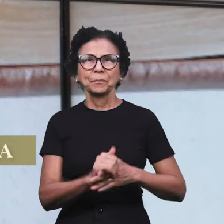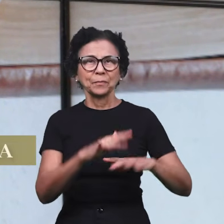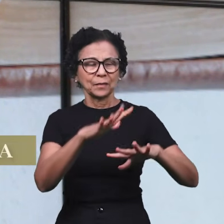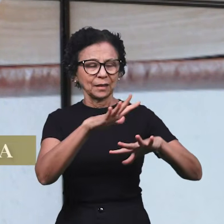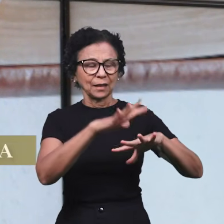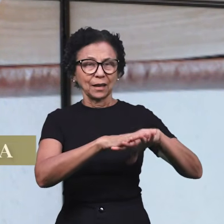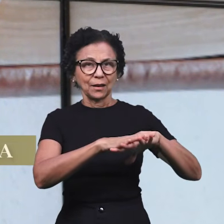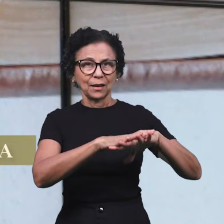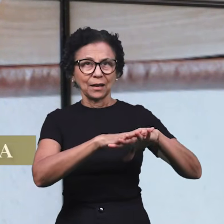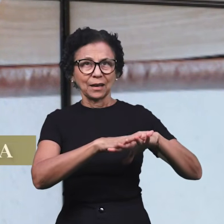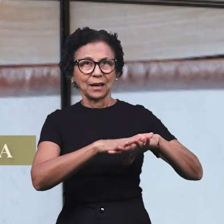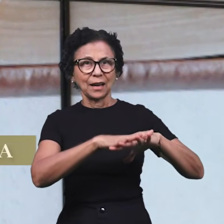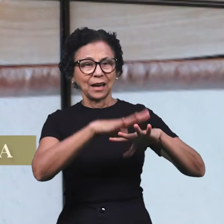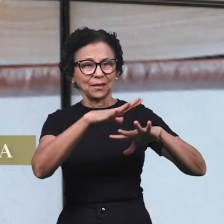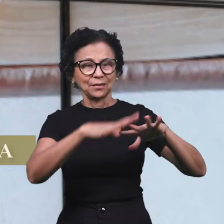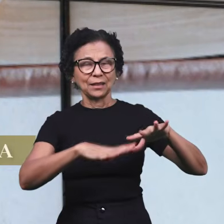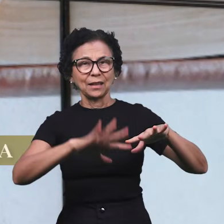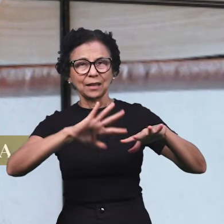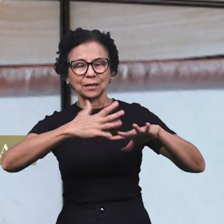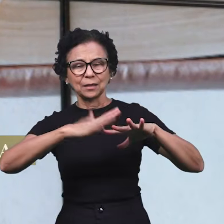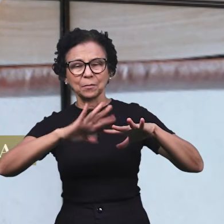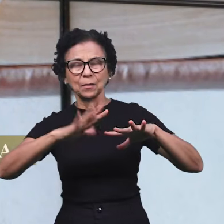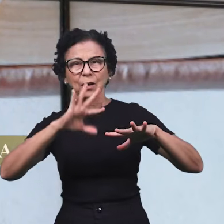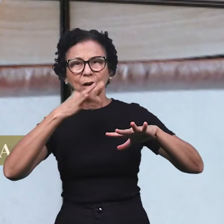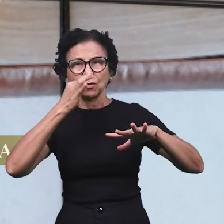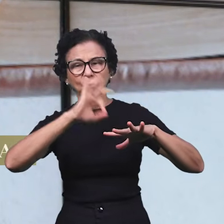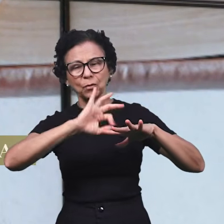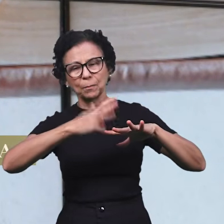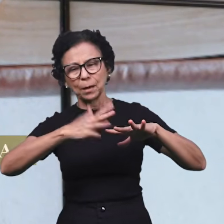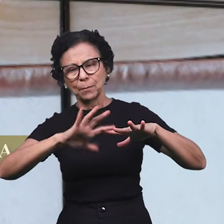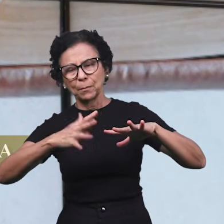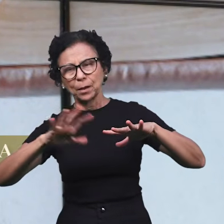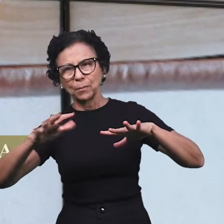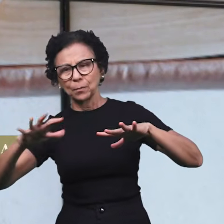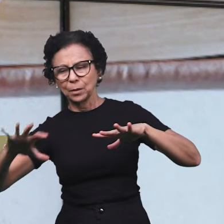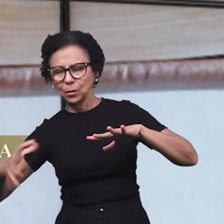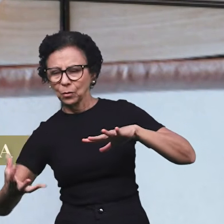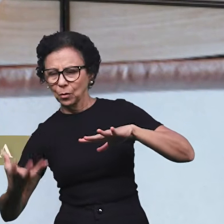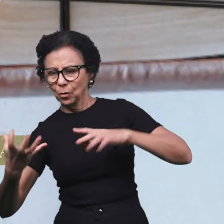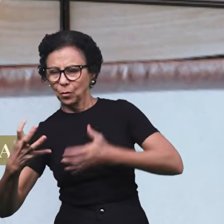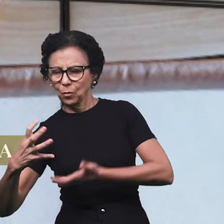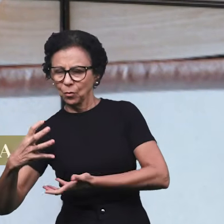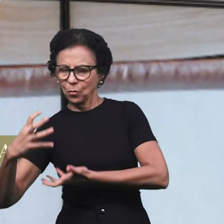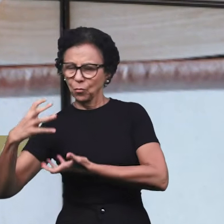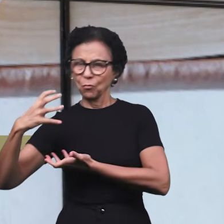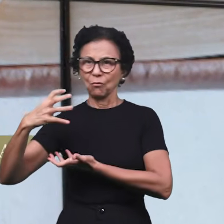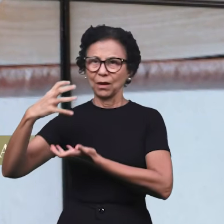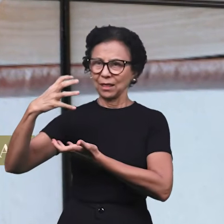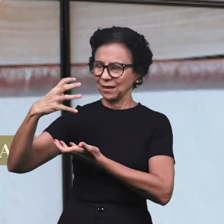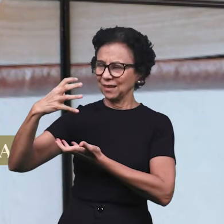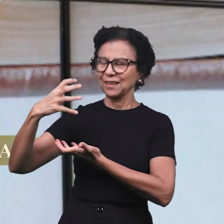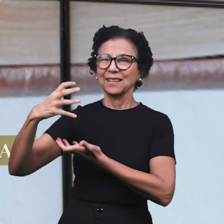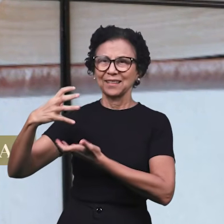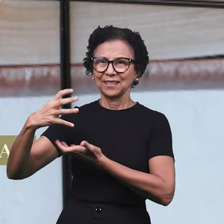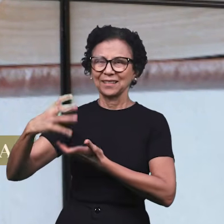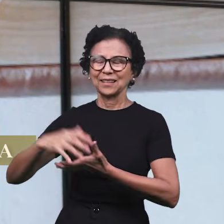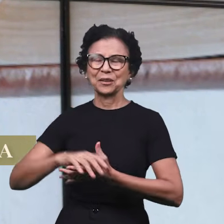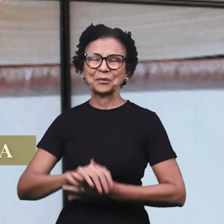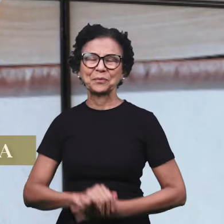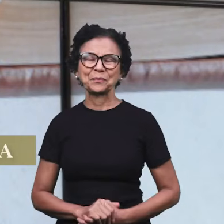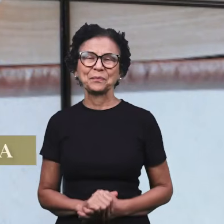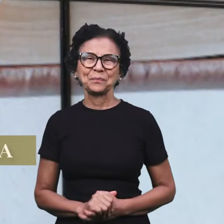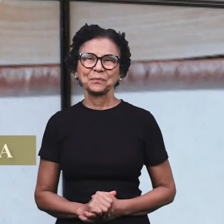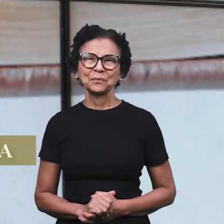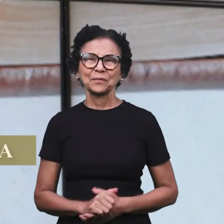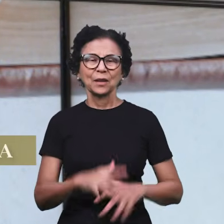vemos que a videira, ela tem a sustentação do Senhor, mas o marido é muito essa estrutura dentro do